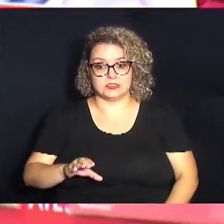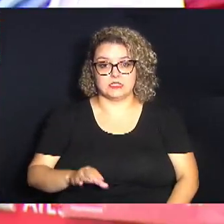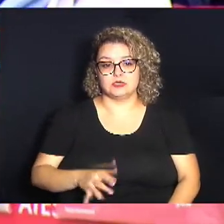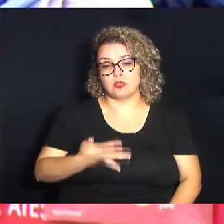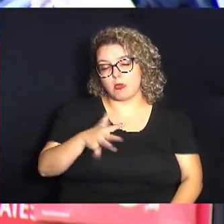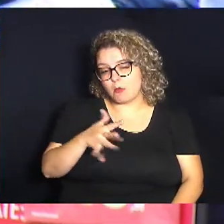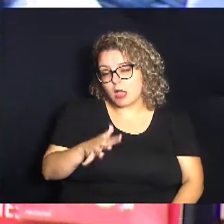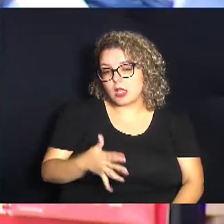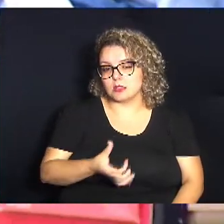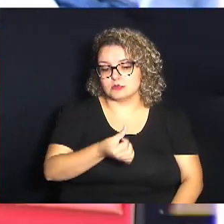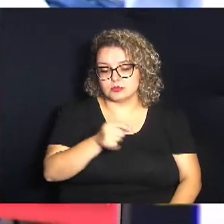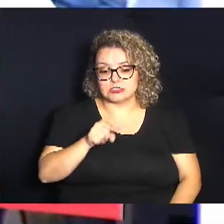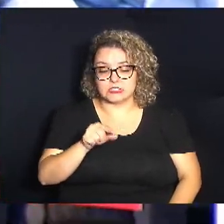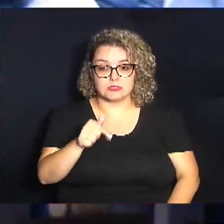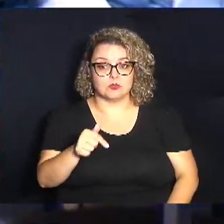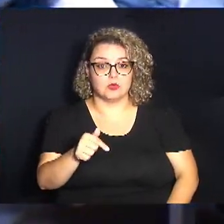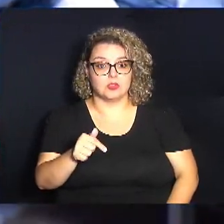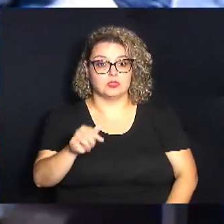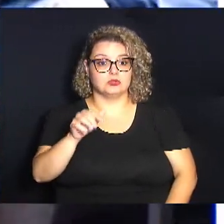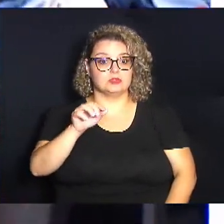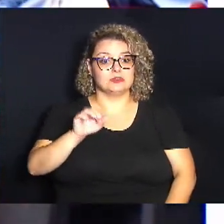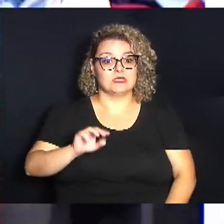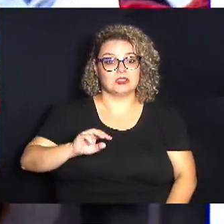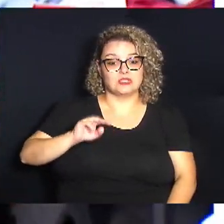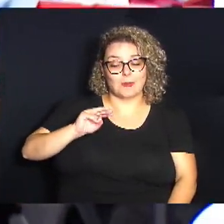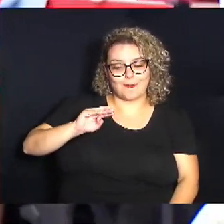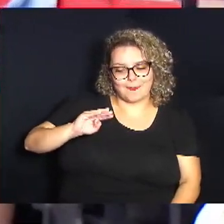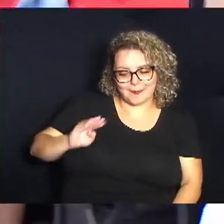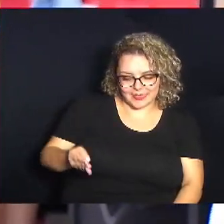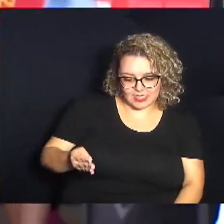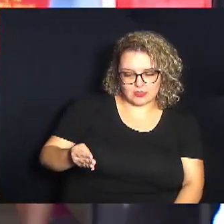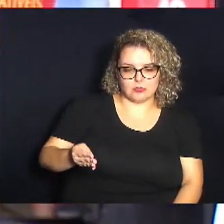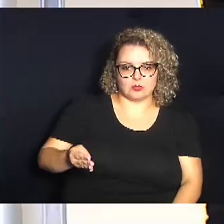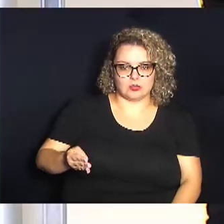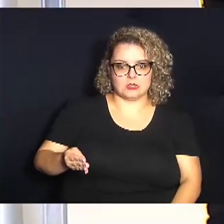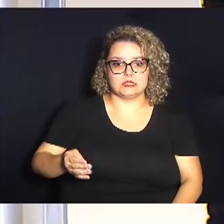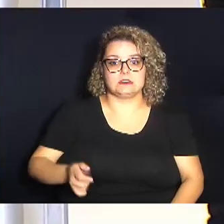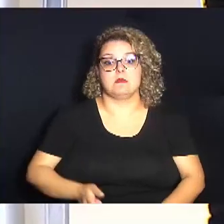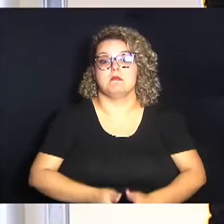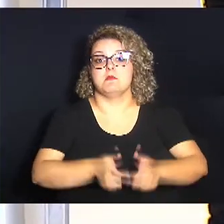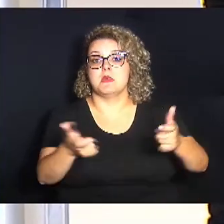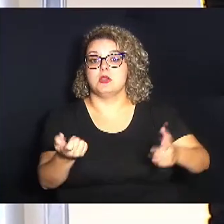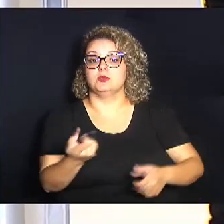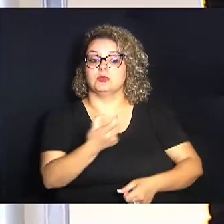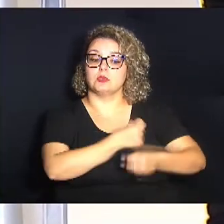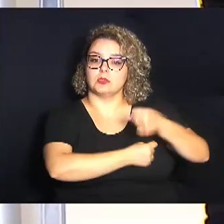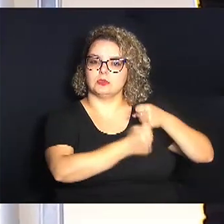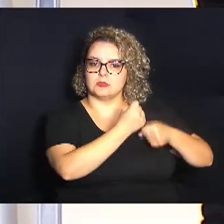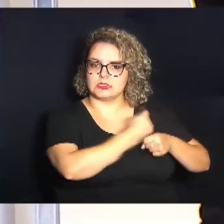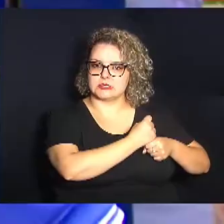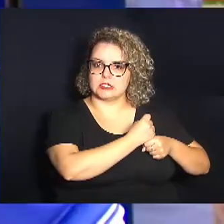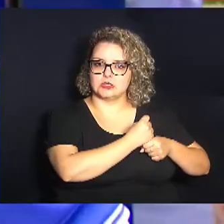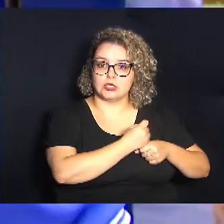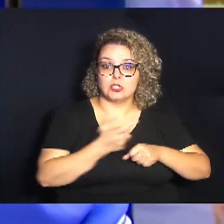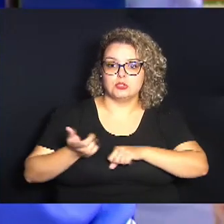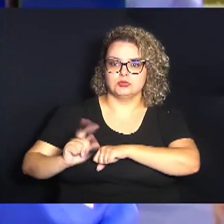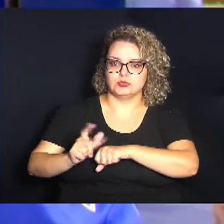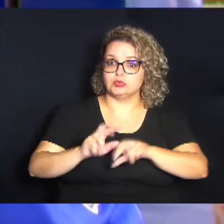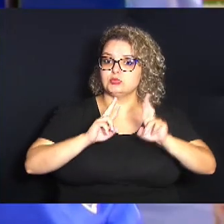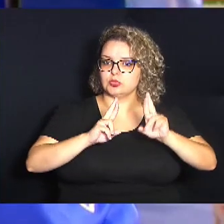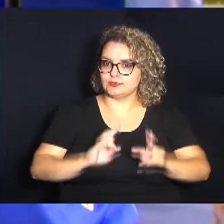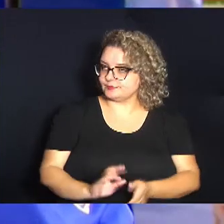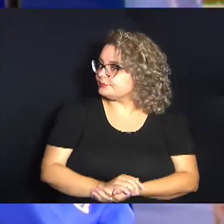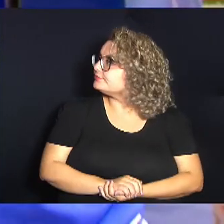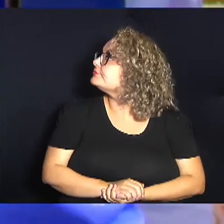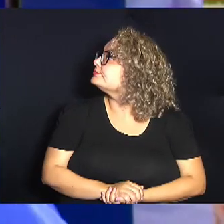de 6,7 bilhões de reais, valor acima do ano passado, e os lojistas estão confiantes. A